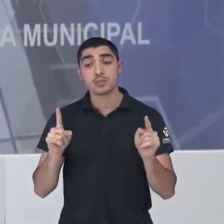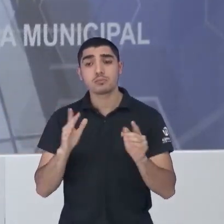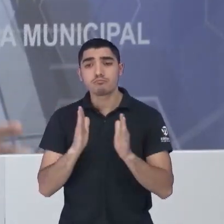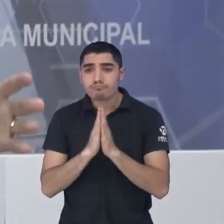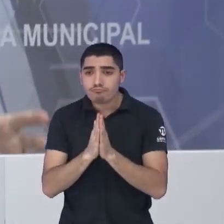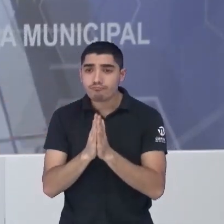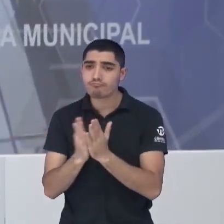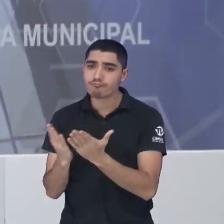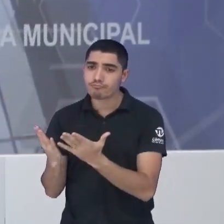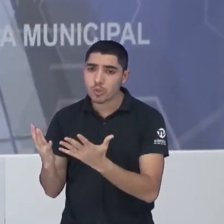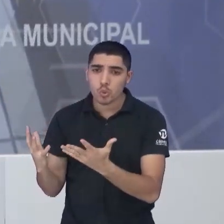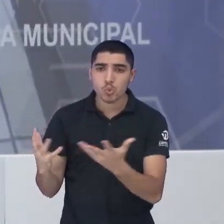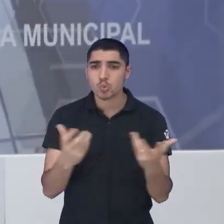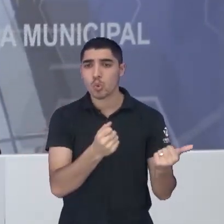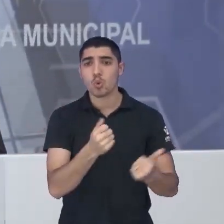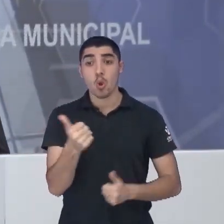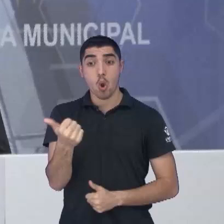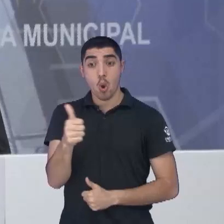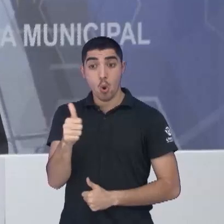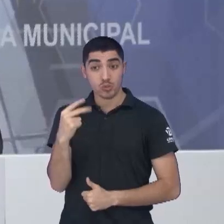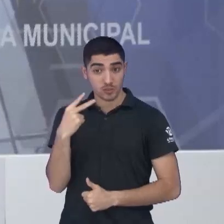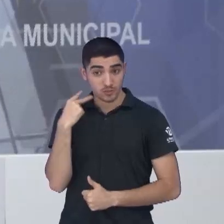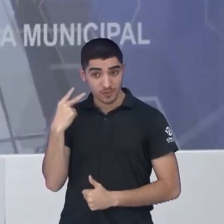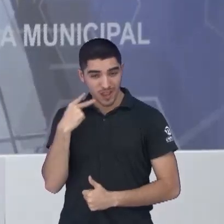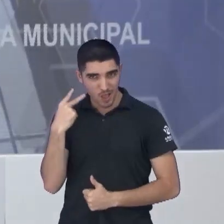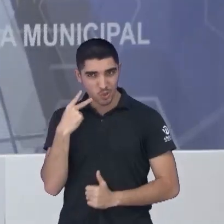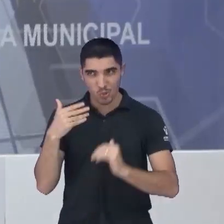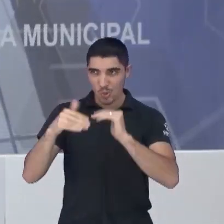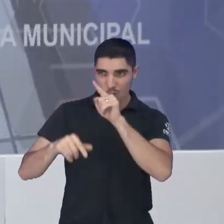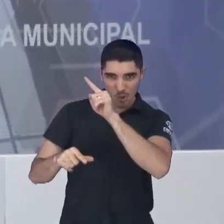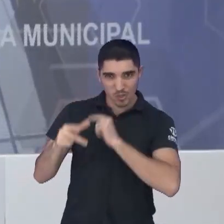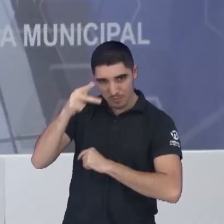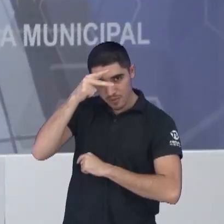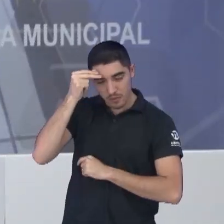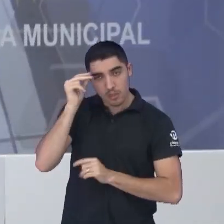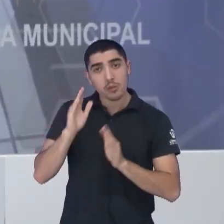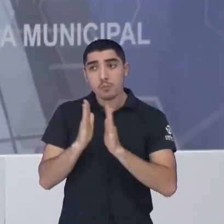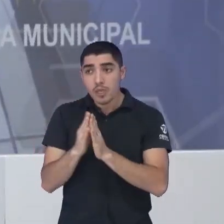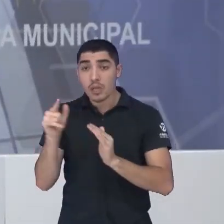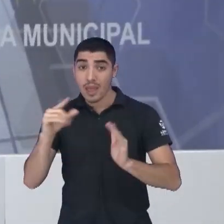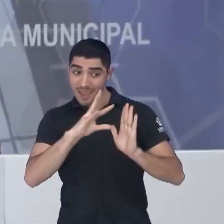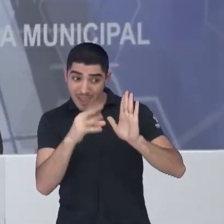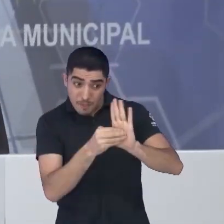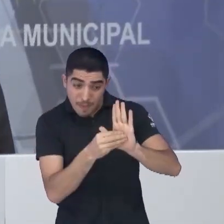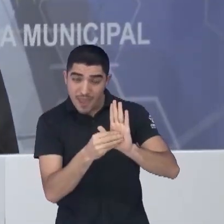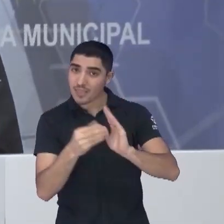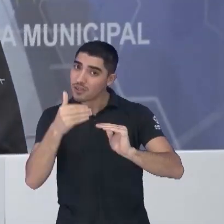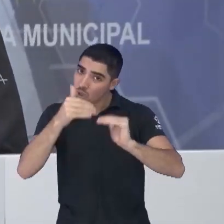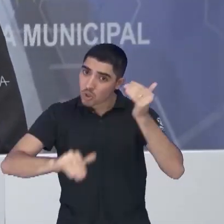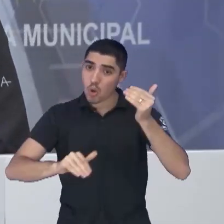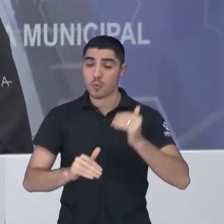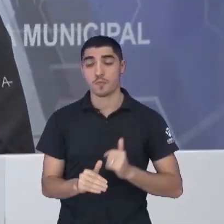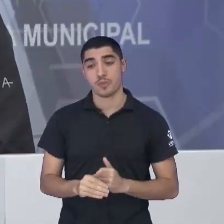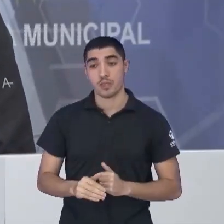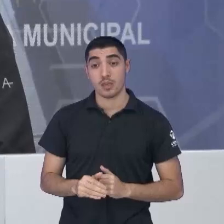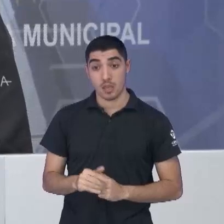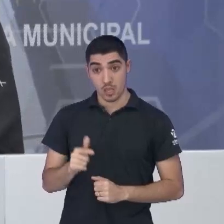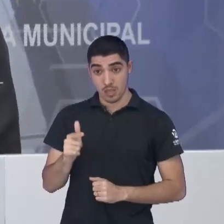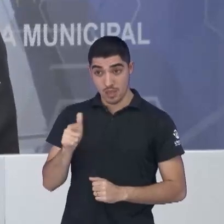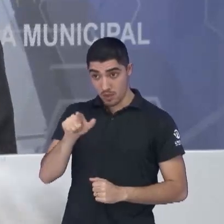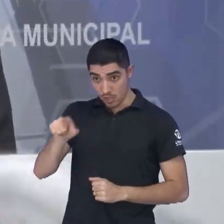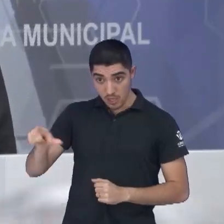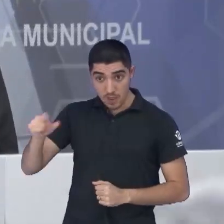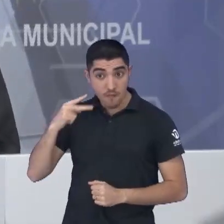vereadores da oposição, eu peço o voto contrário à emenda. E para os vereadores, né,